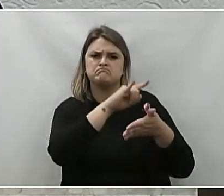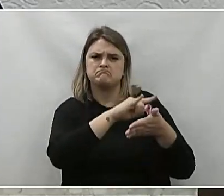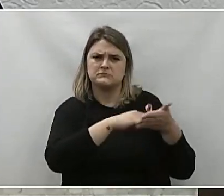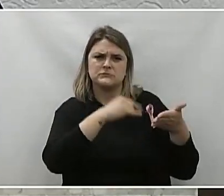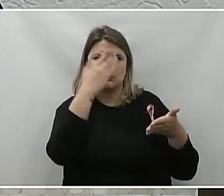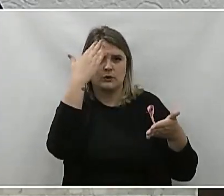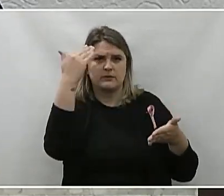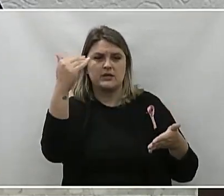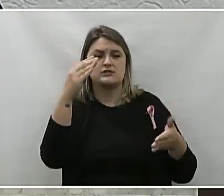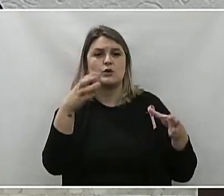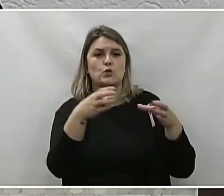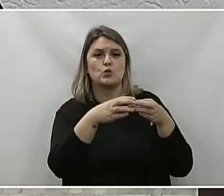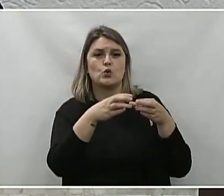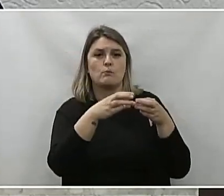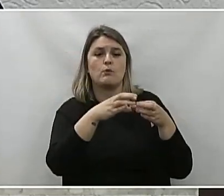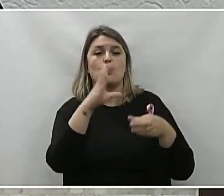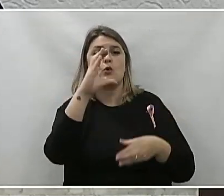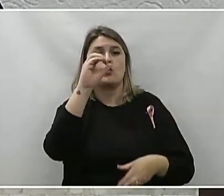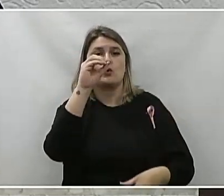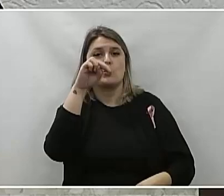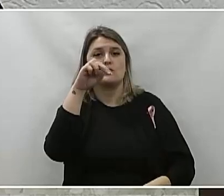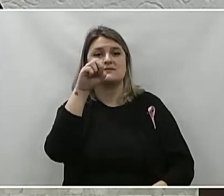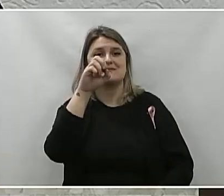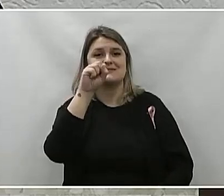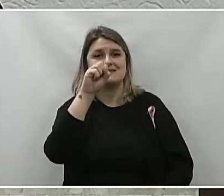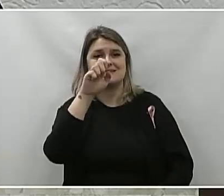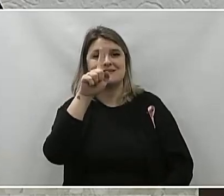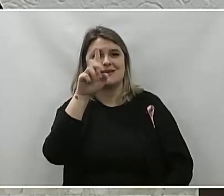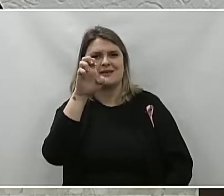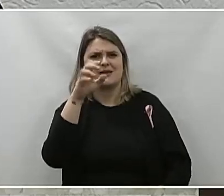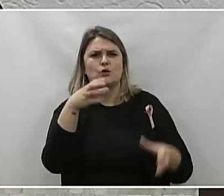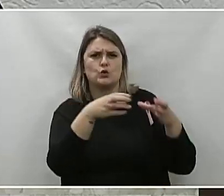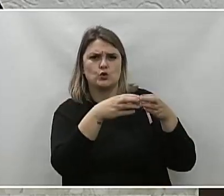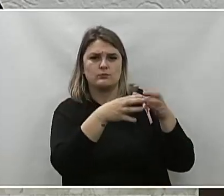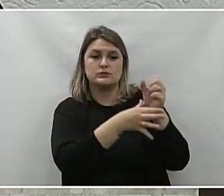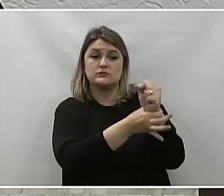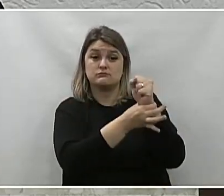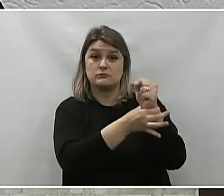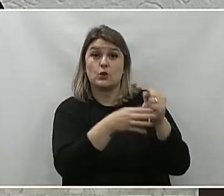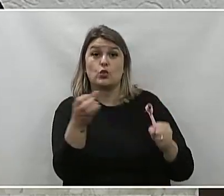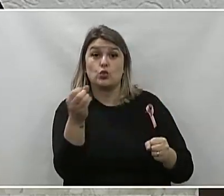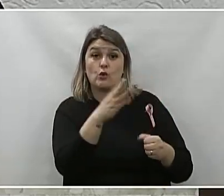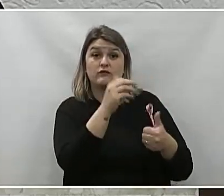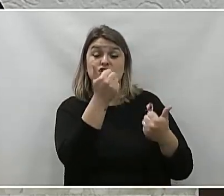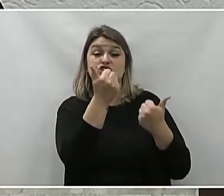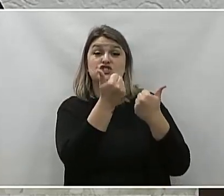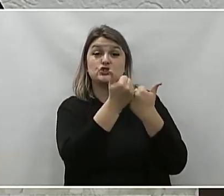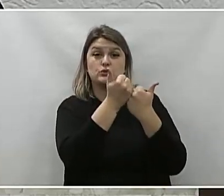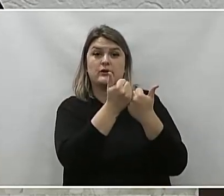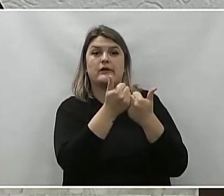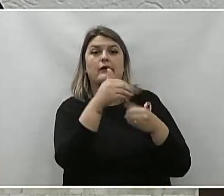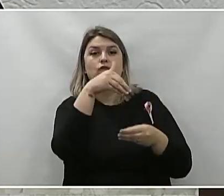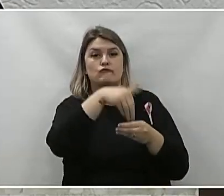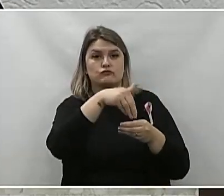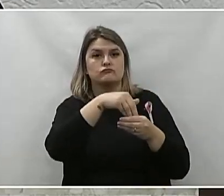consegue conselho comunitário de segurança de União da Vitória para a nova Chapa Eleita Depois de dois anos de Mandato da antiga